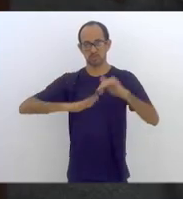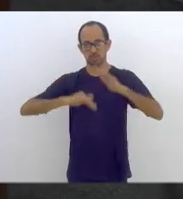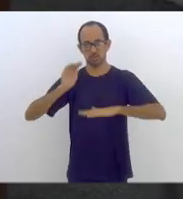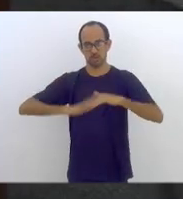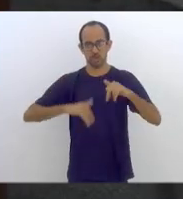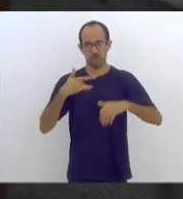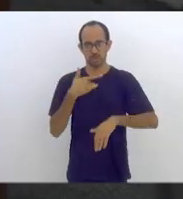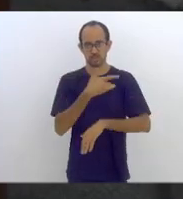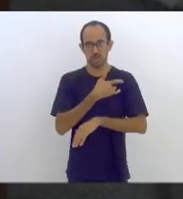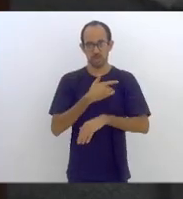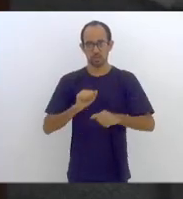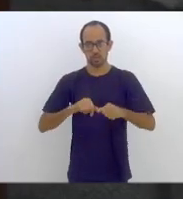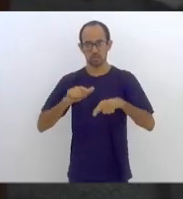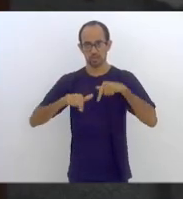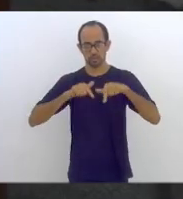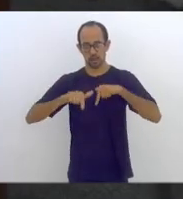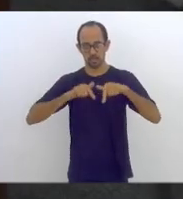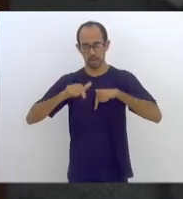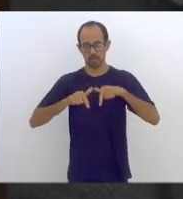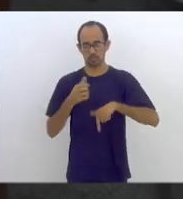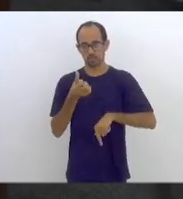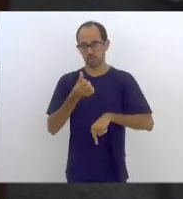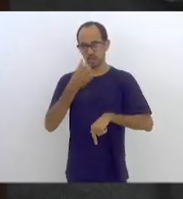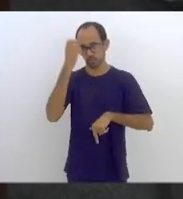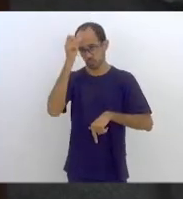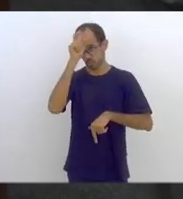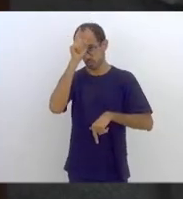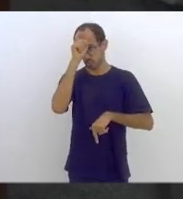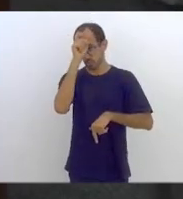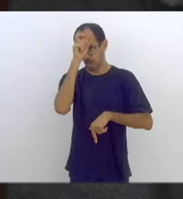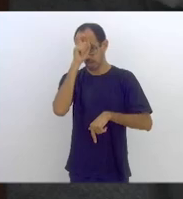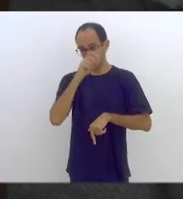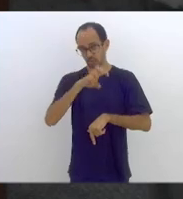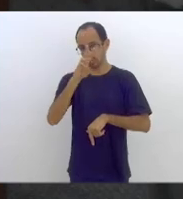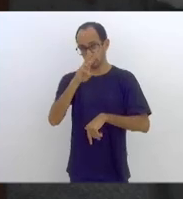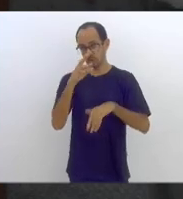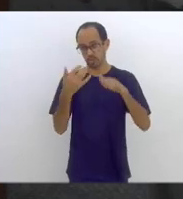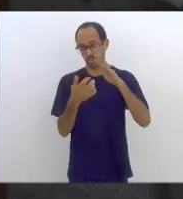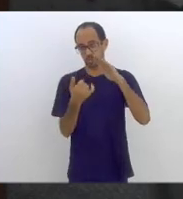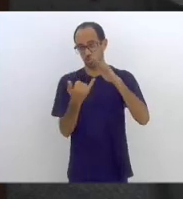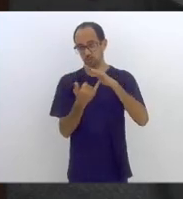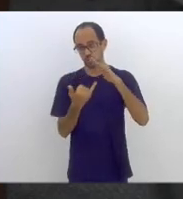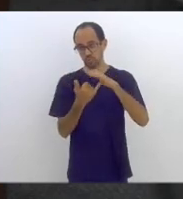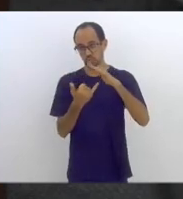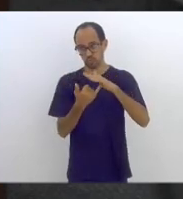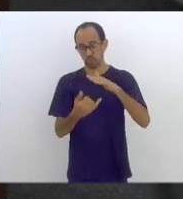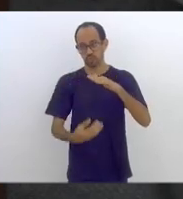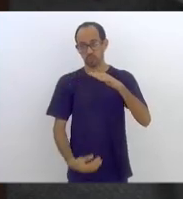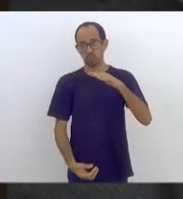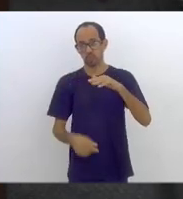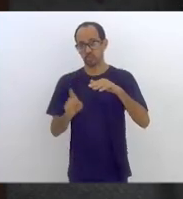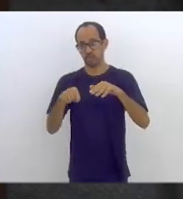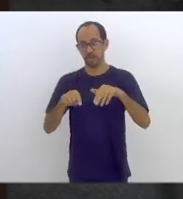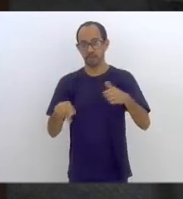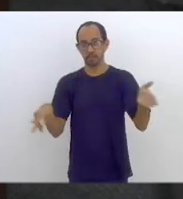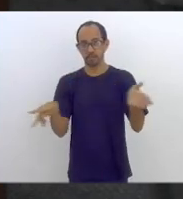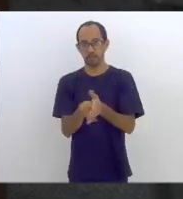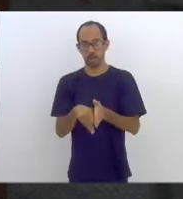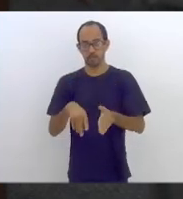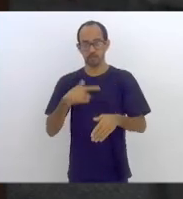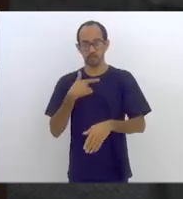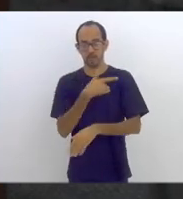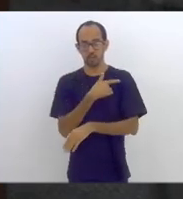Águia da saúde que atuam nos seis hospitais e nos três institutos que são estabelecimentos de saúde do governo